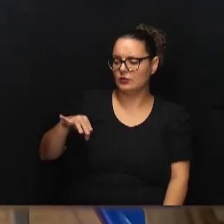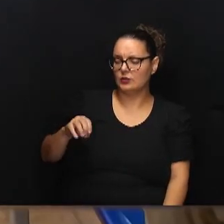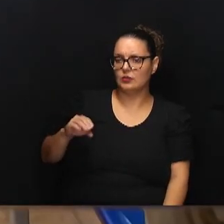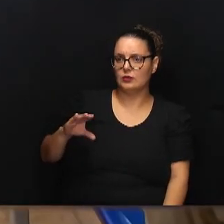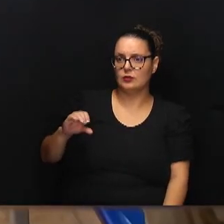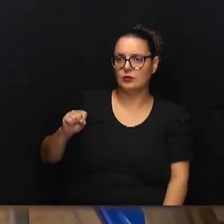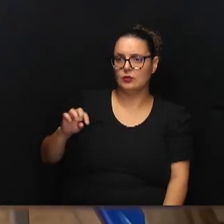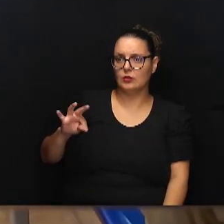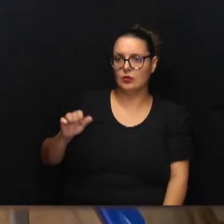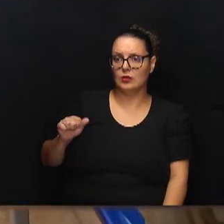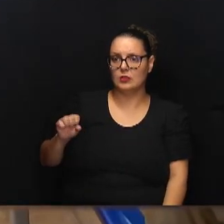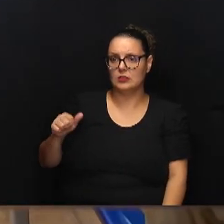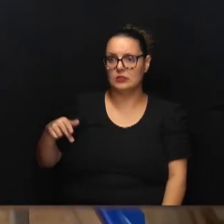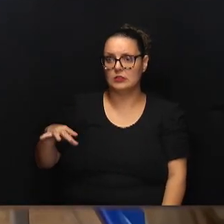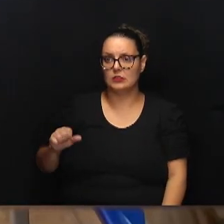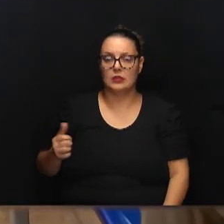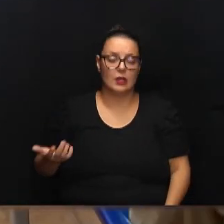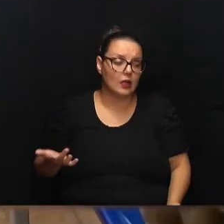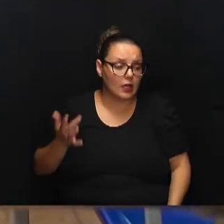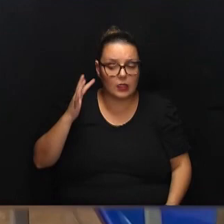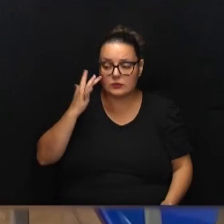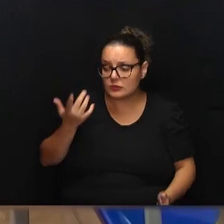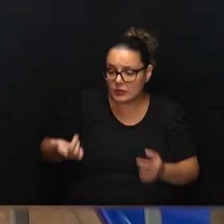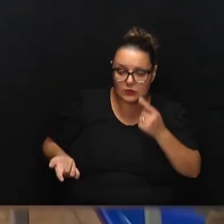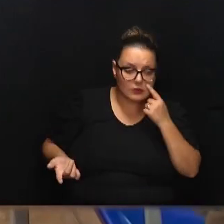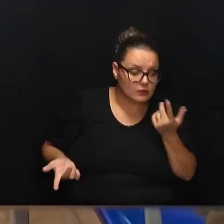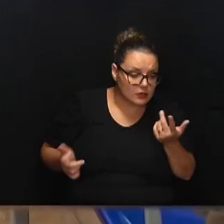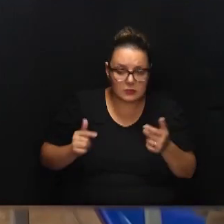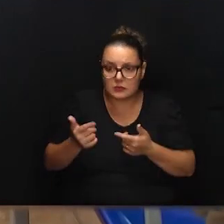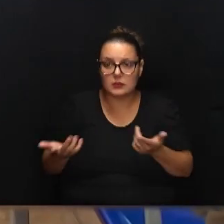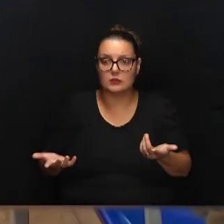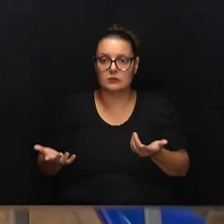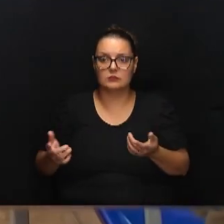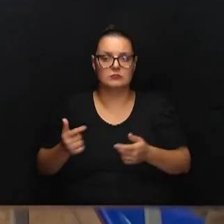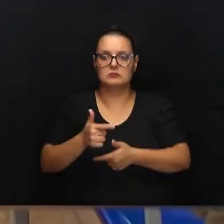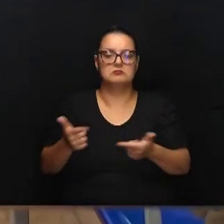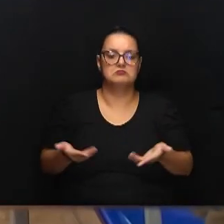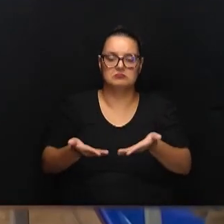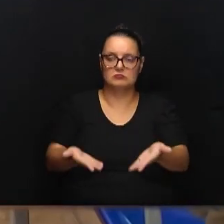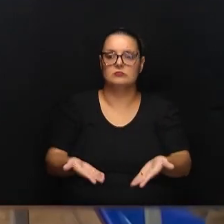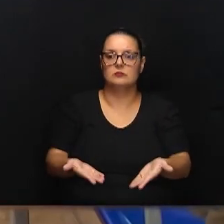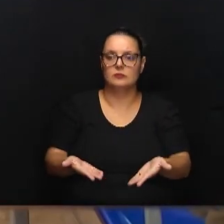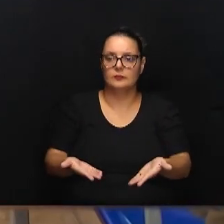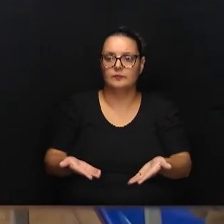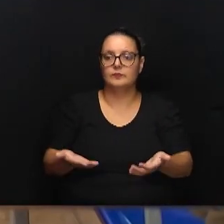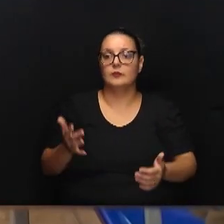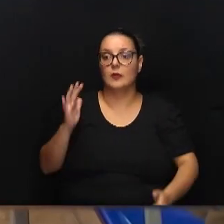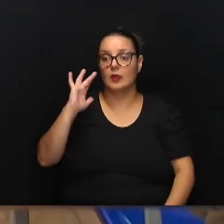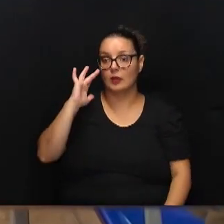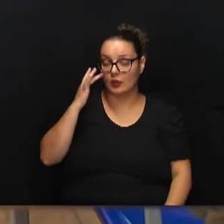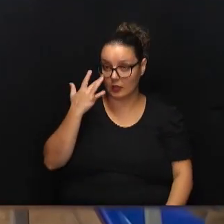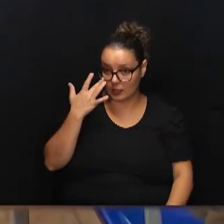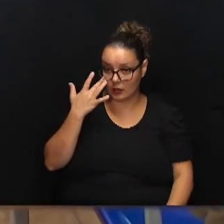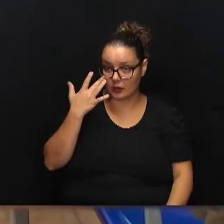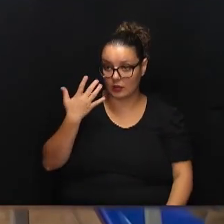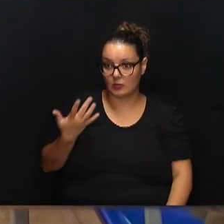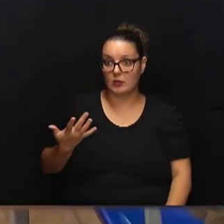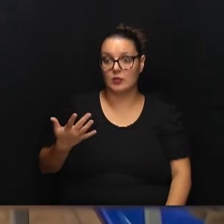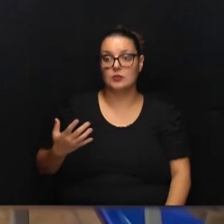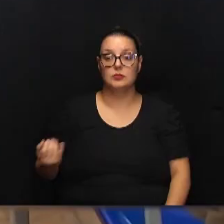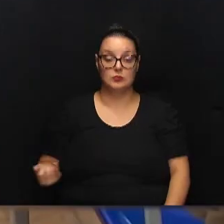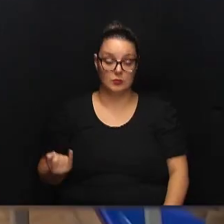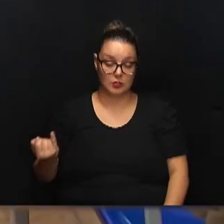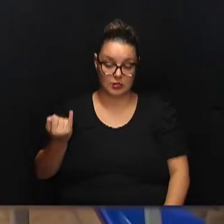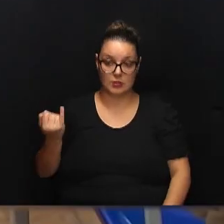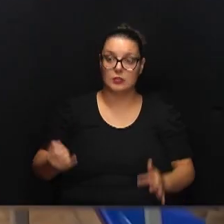Ah, não tem, não sei o quê, vou ver. Não põe. Agora, a coisa que eu achei importante da